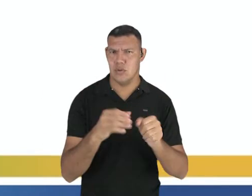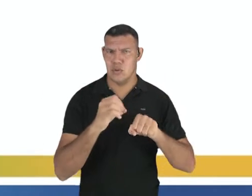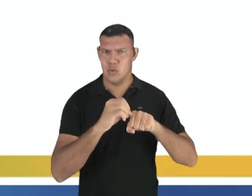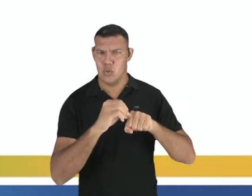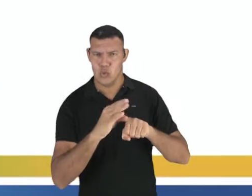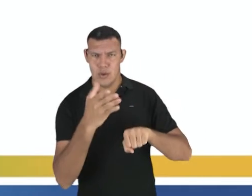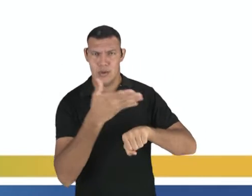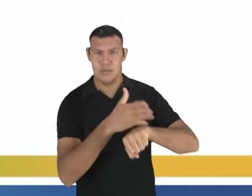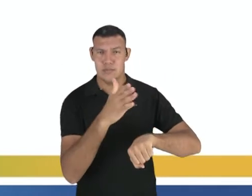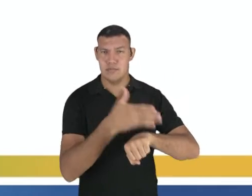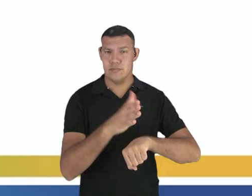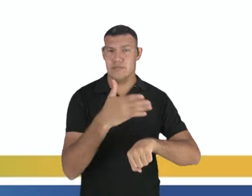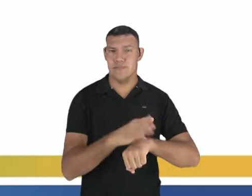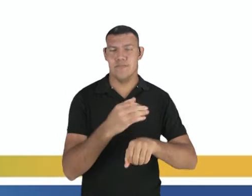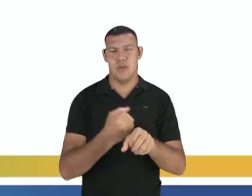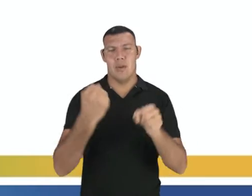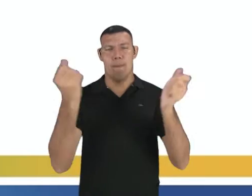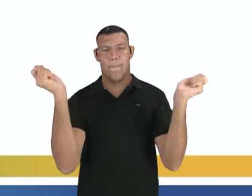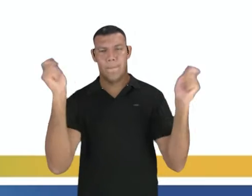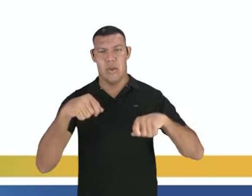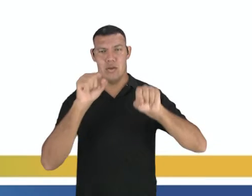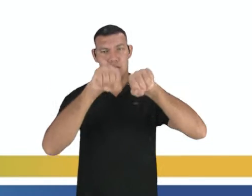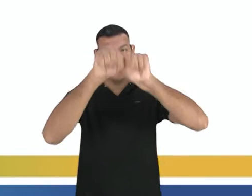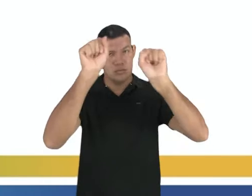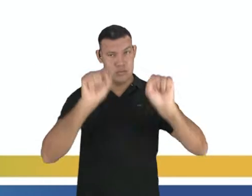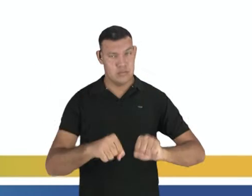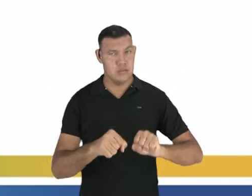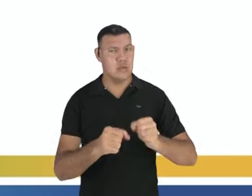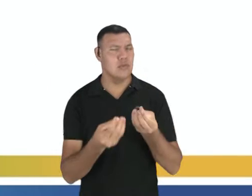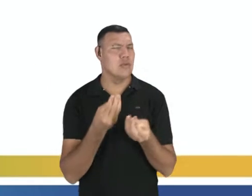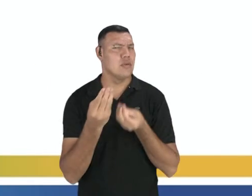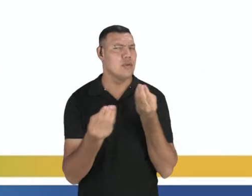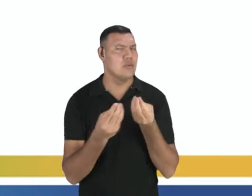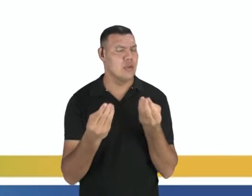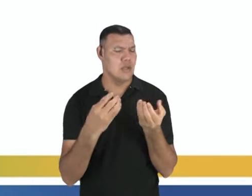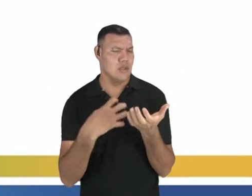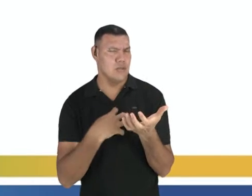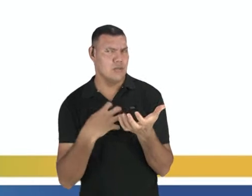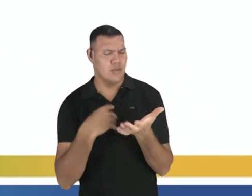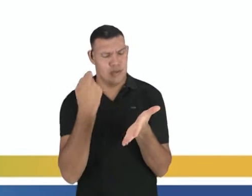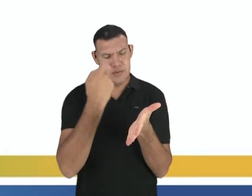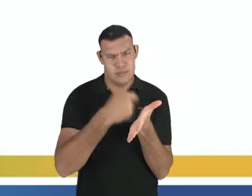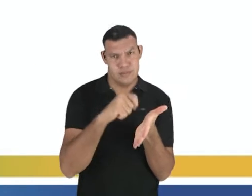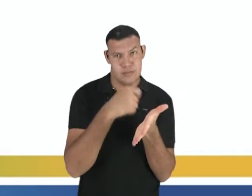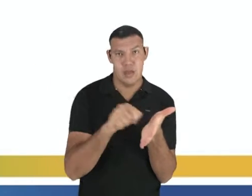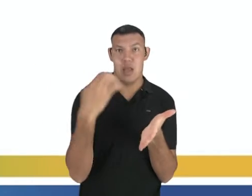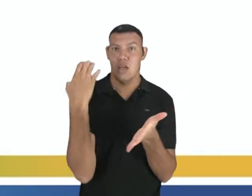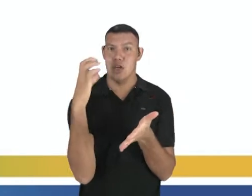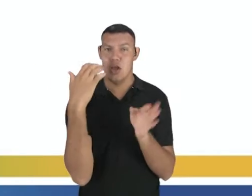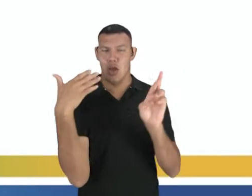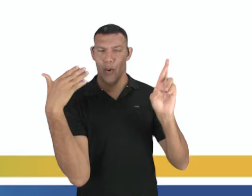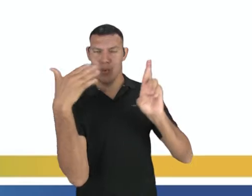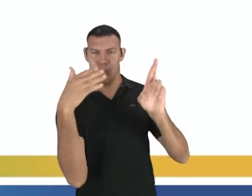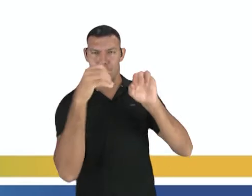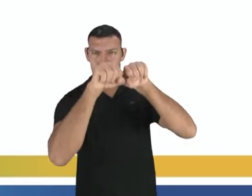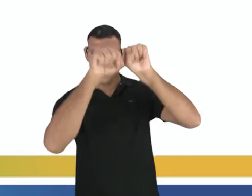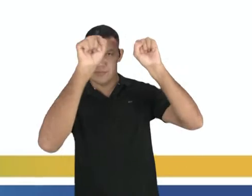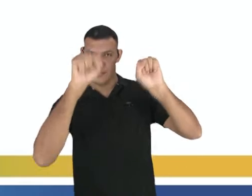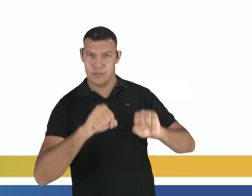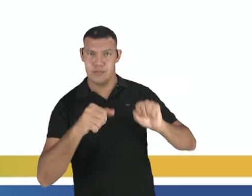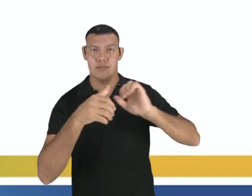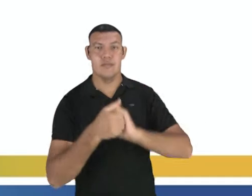prática que sejam sistematizados. Em um sentido de forma escrita, a ciência ela se refere ao